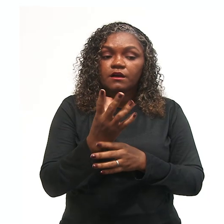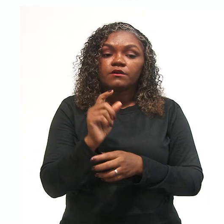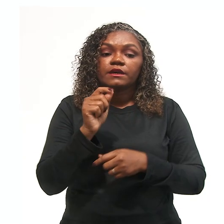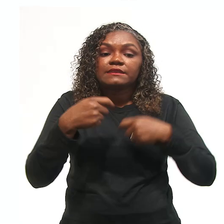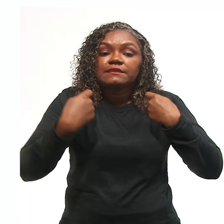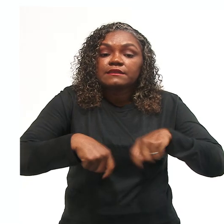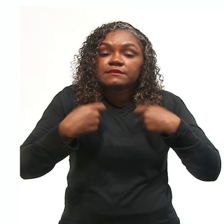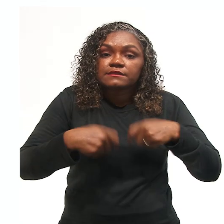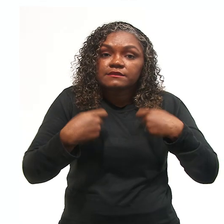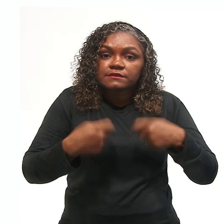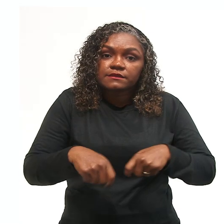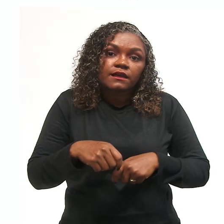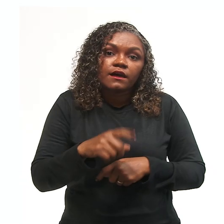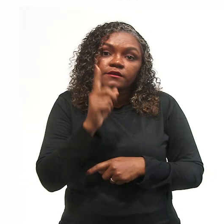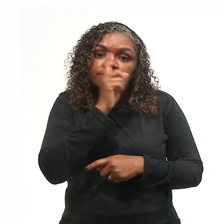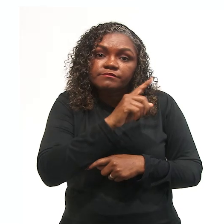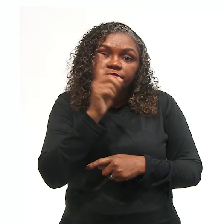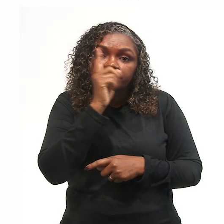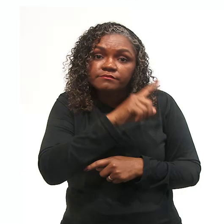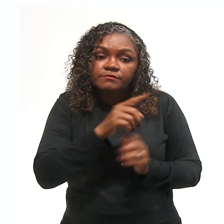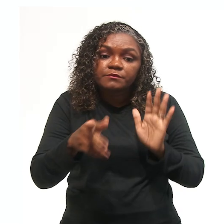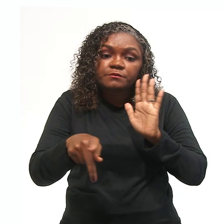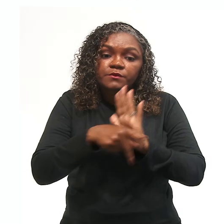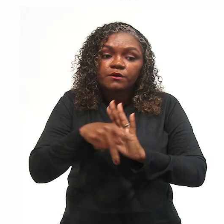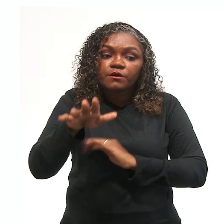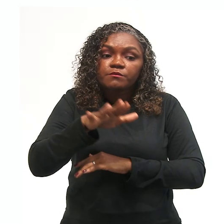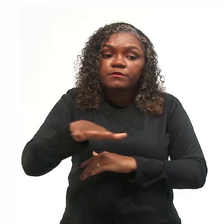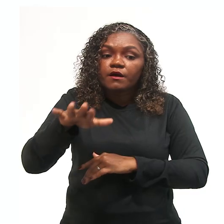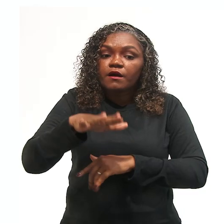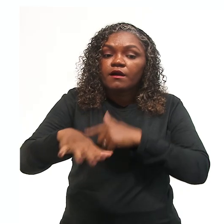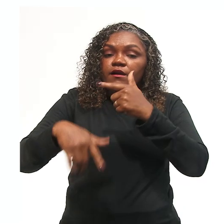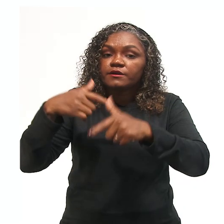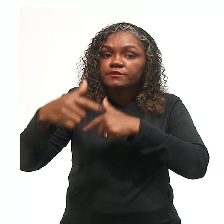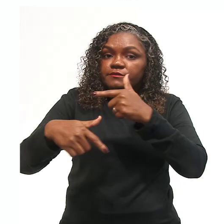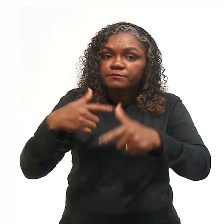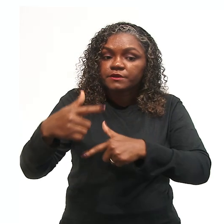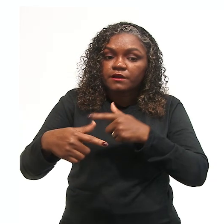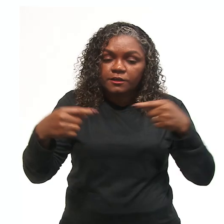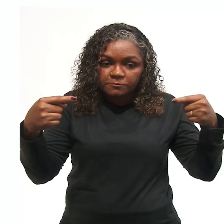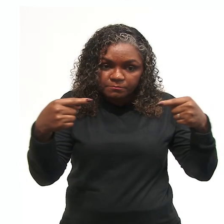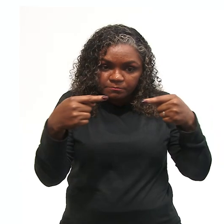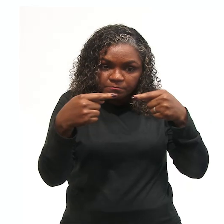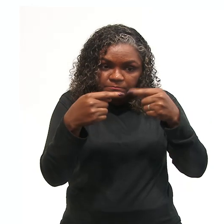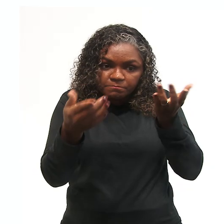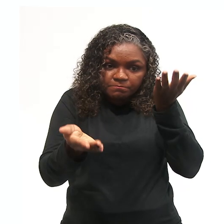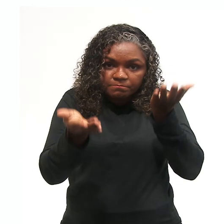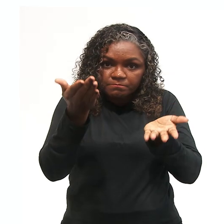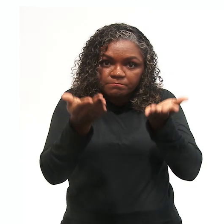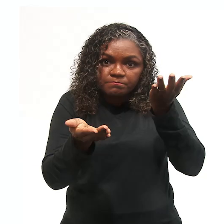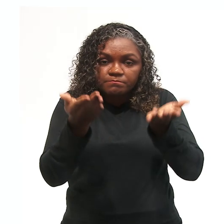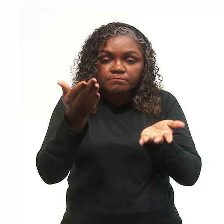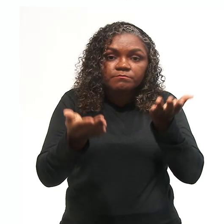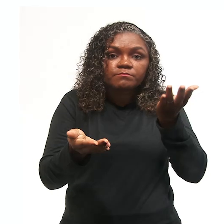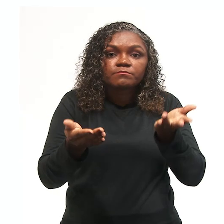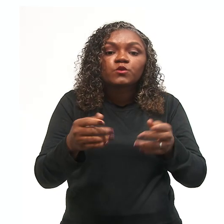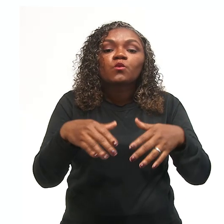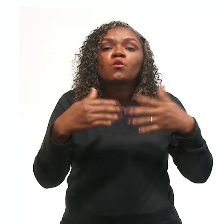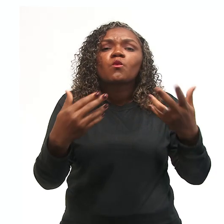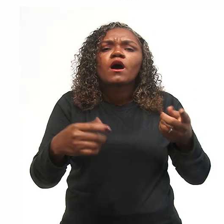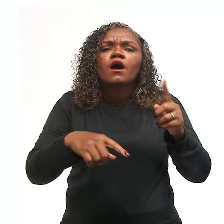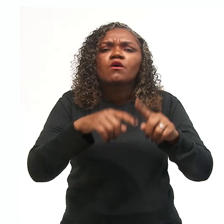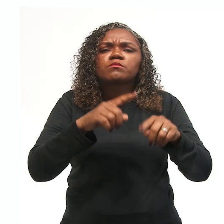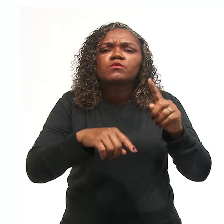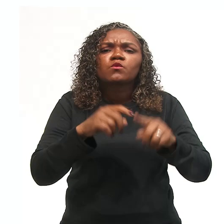da necessidade de correções das falhas de mercado, contrabalanceando equidade e eficiência. Os instrumentos